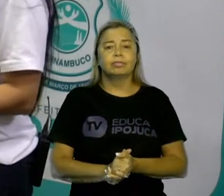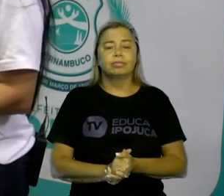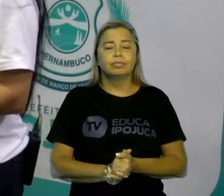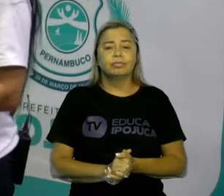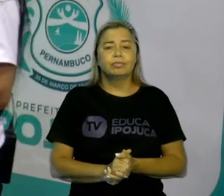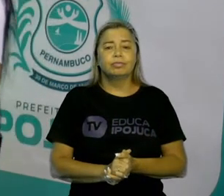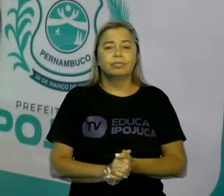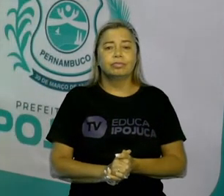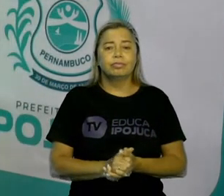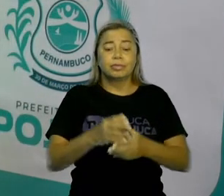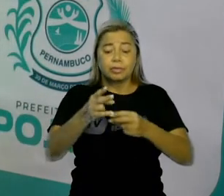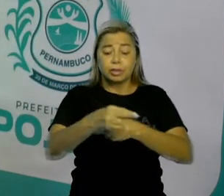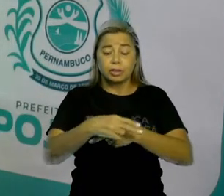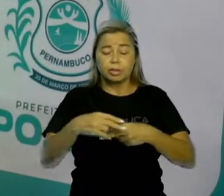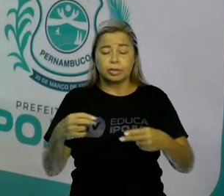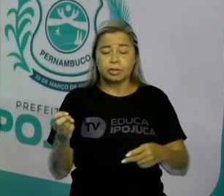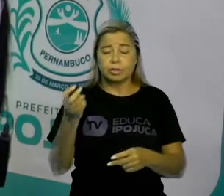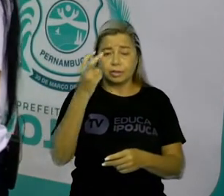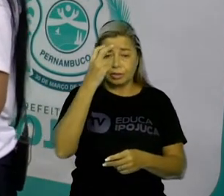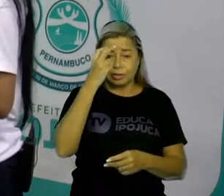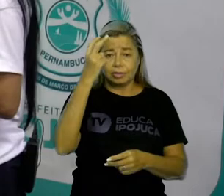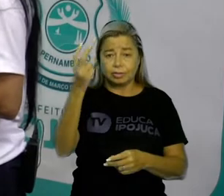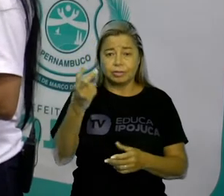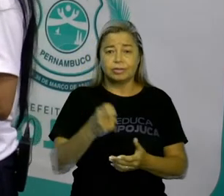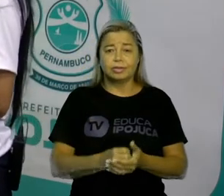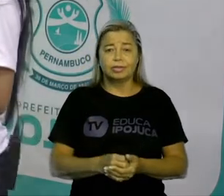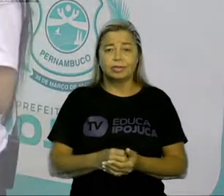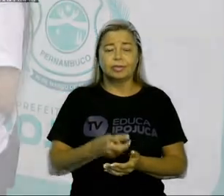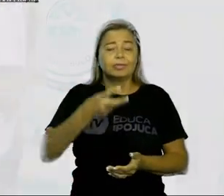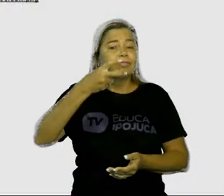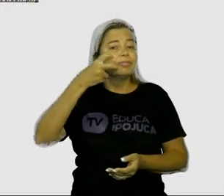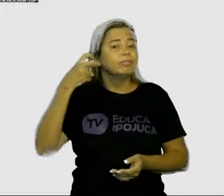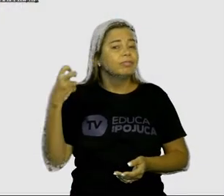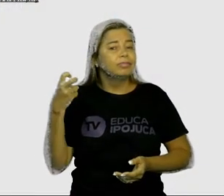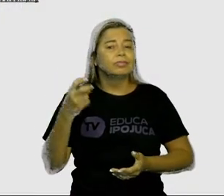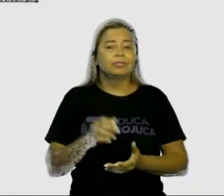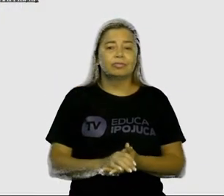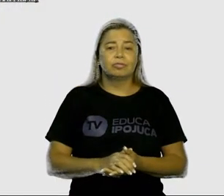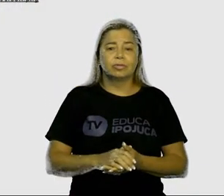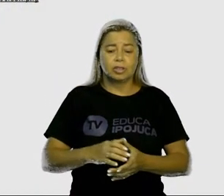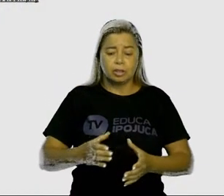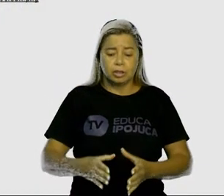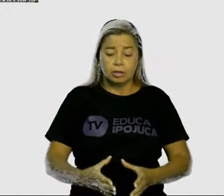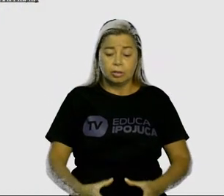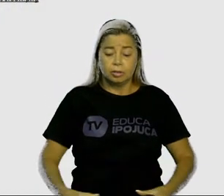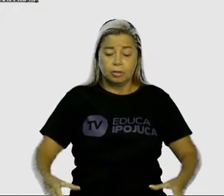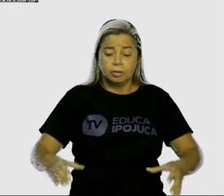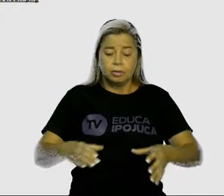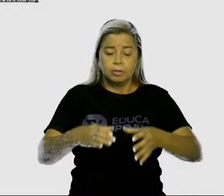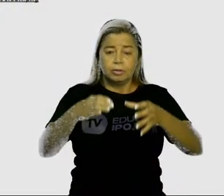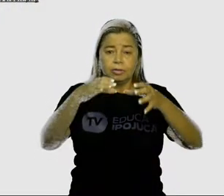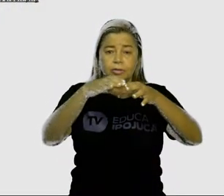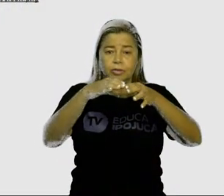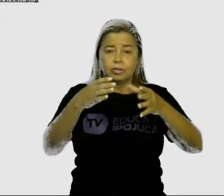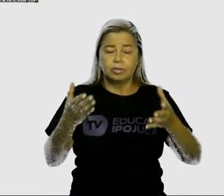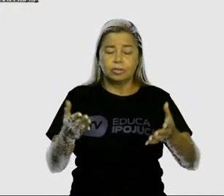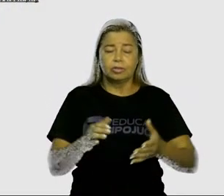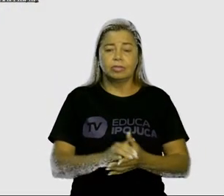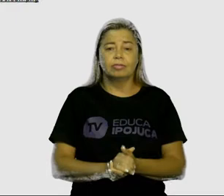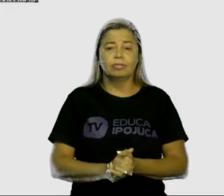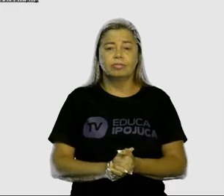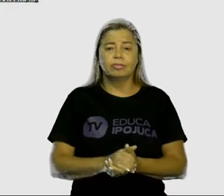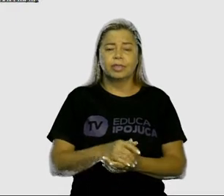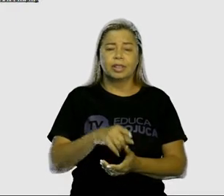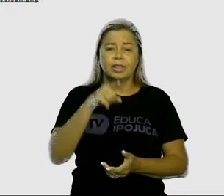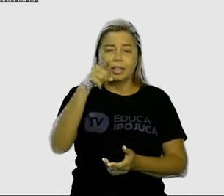Coisas da cultura indígena, veja, ó. Colares, jarros, pilão. Talvez tenha coisas dessas